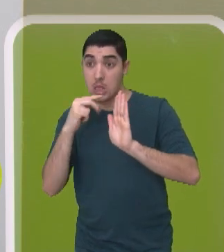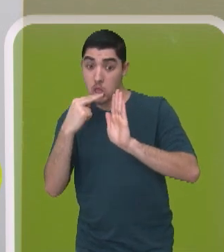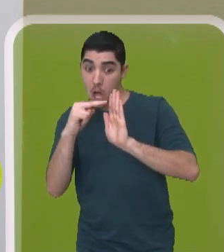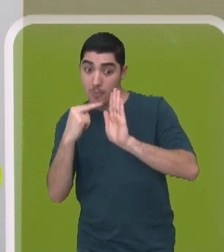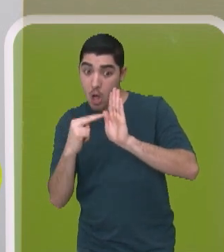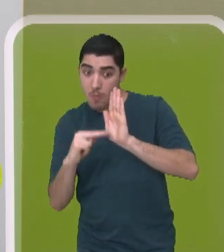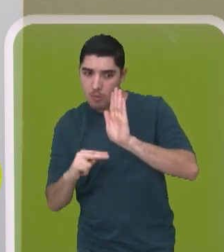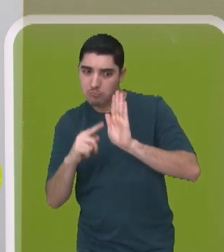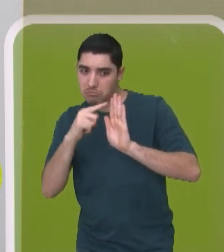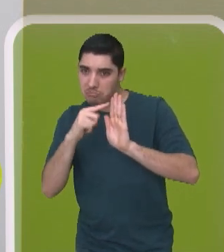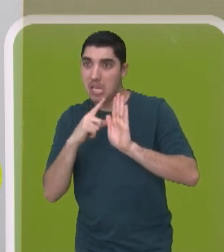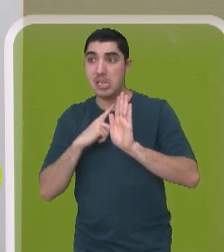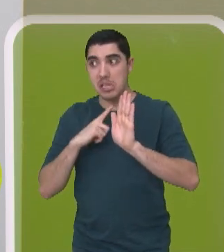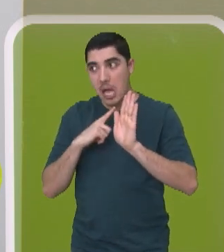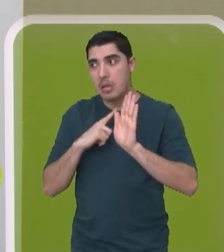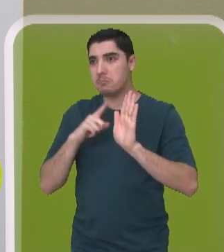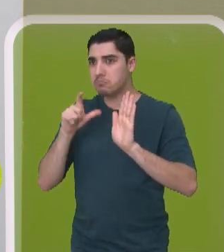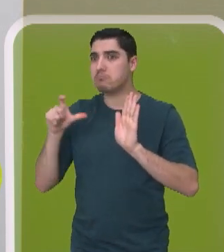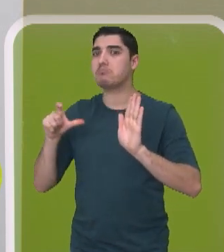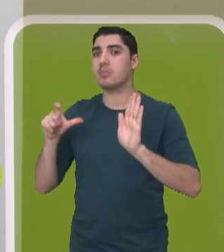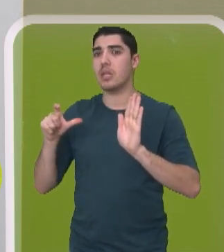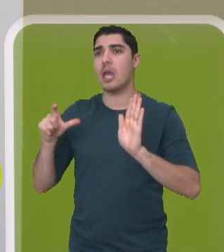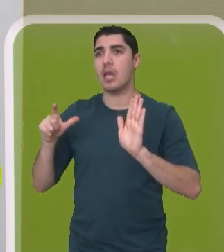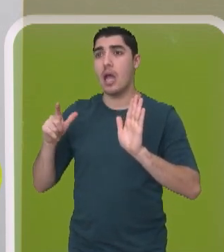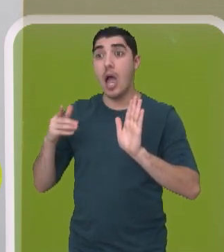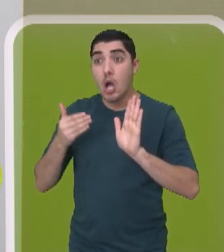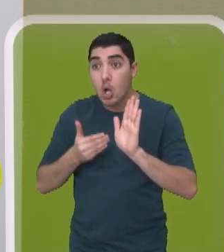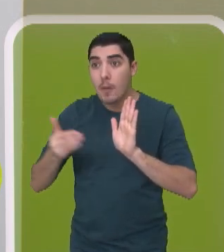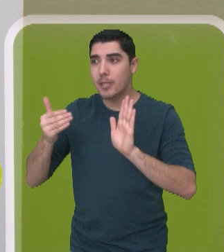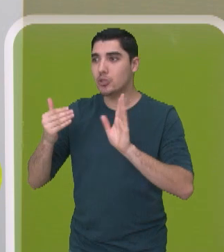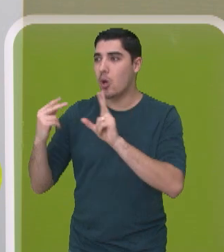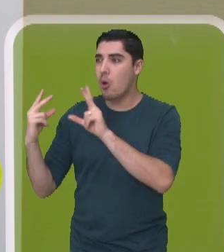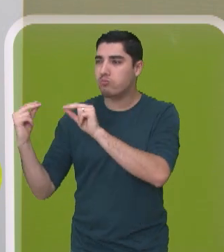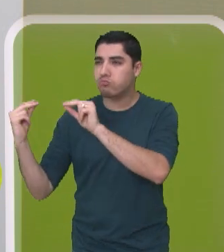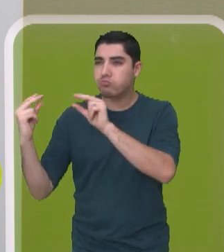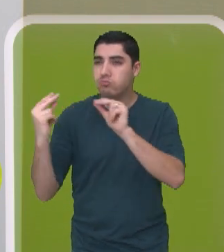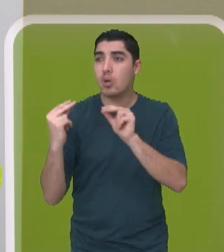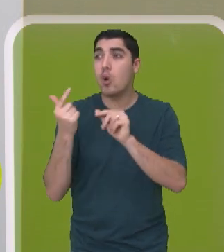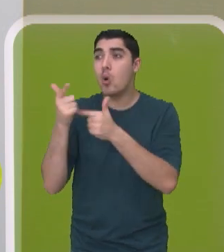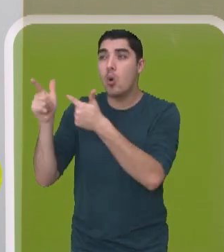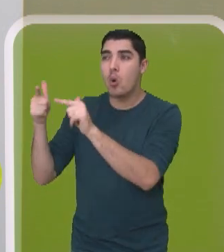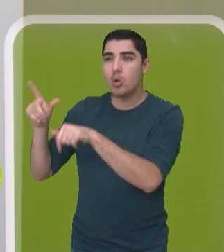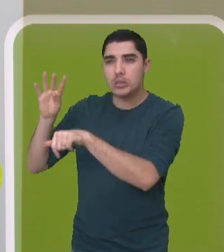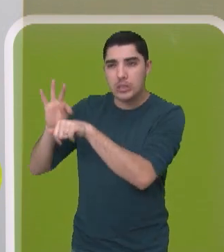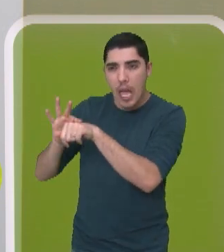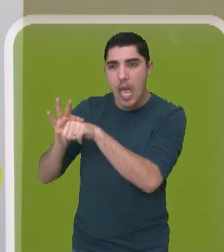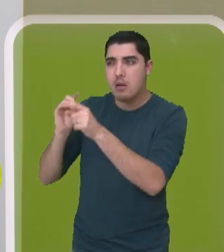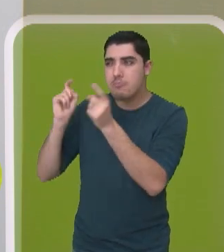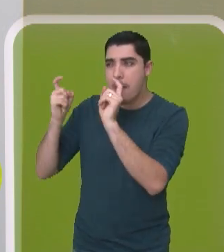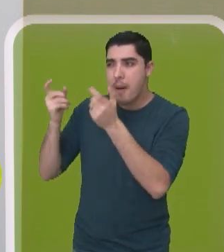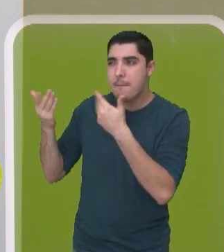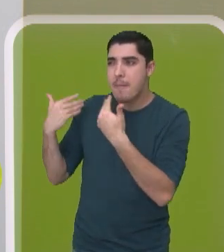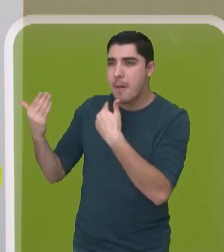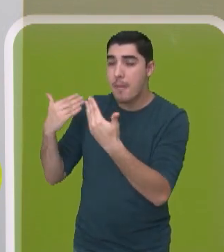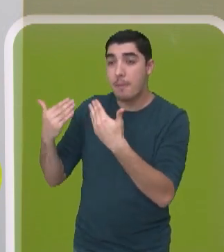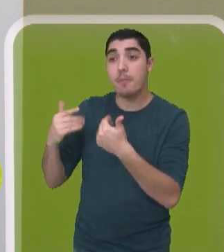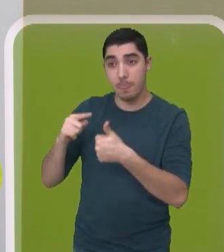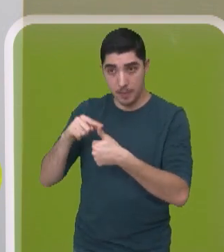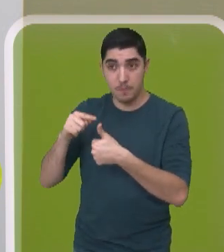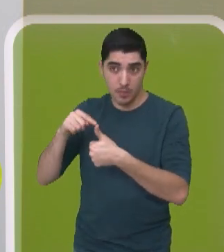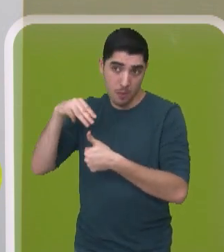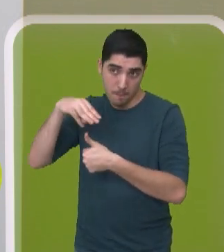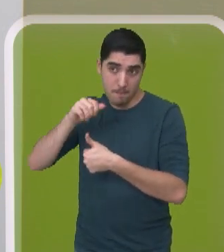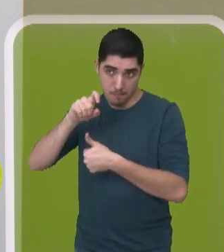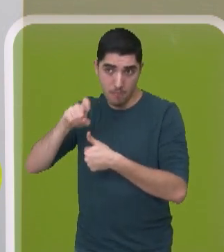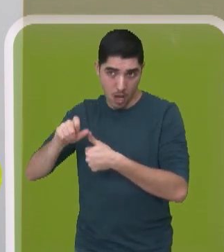época, né, discutimos os nomes, chegamos a conversar com algumas pessoas, com alguns treinadores, né, entre eles o Maxandro,